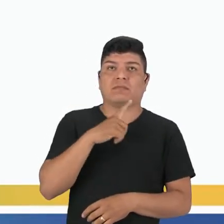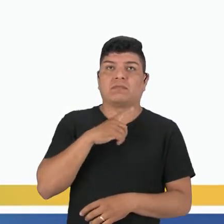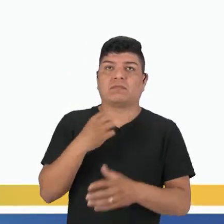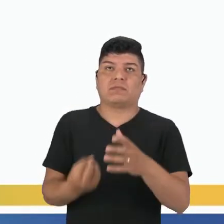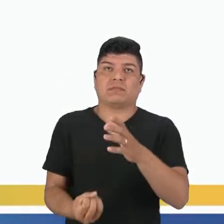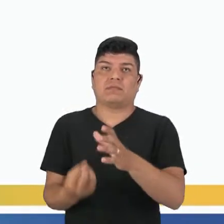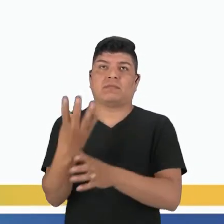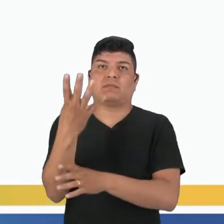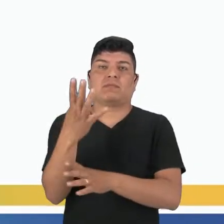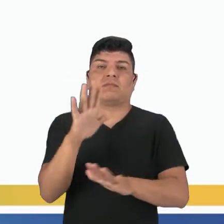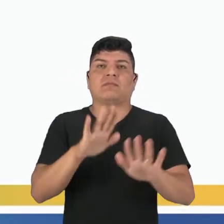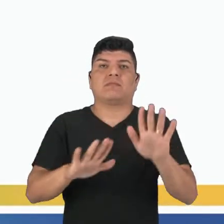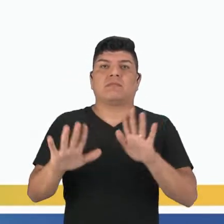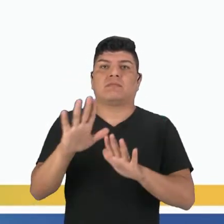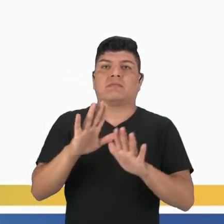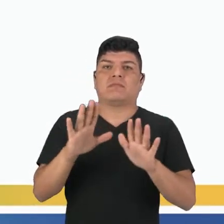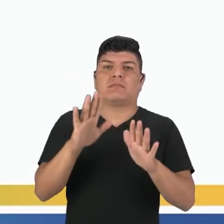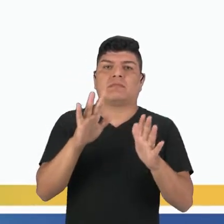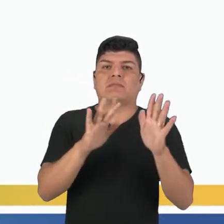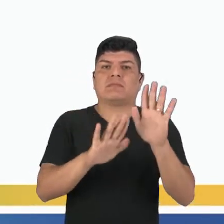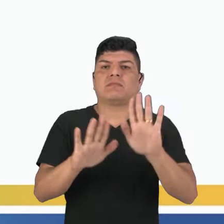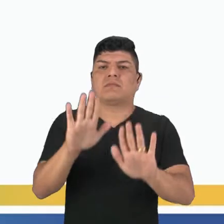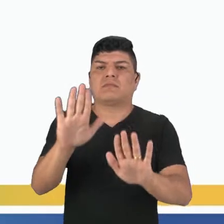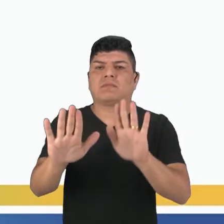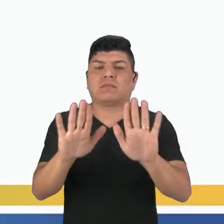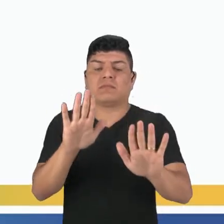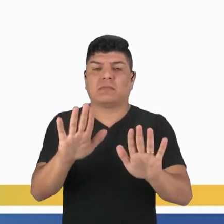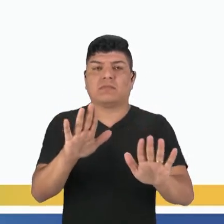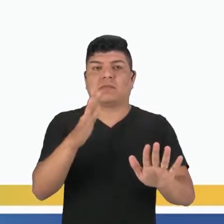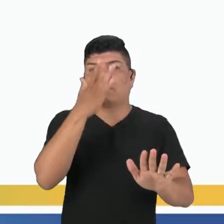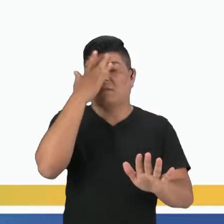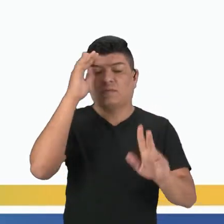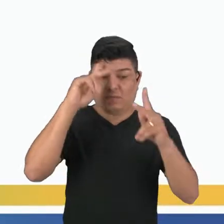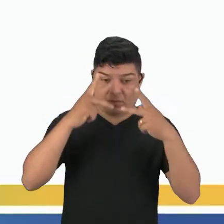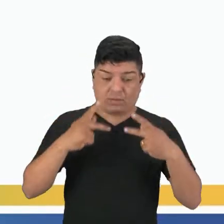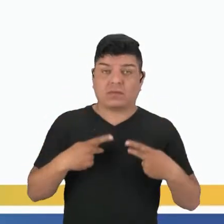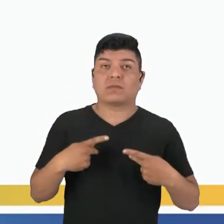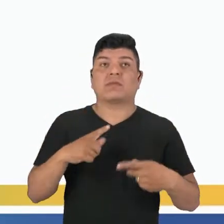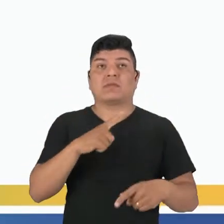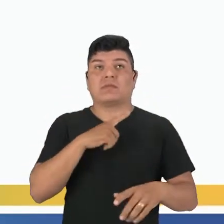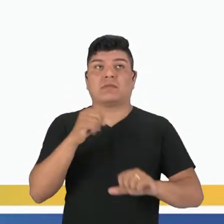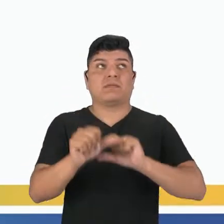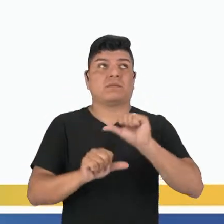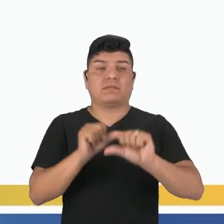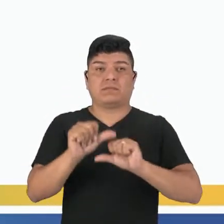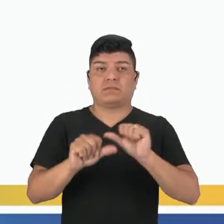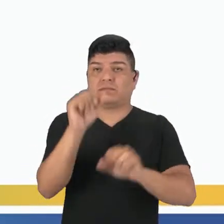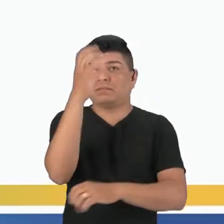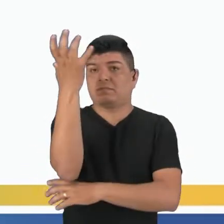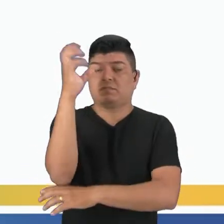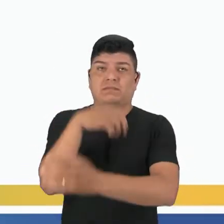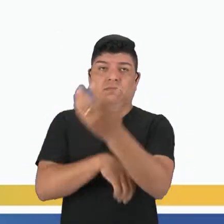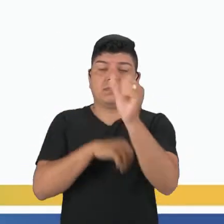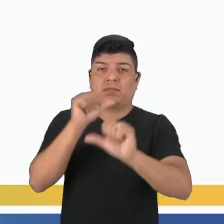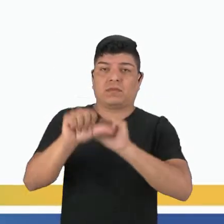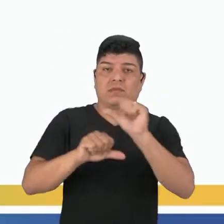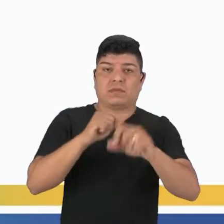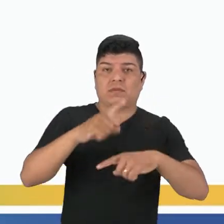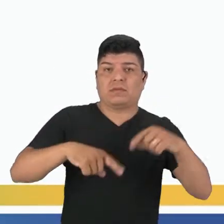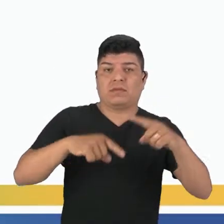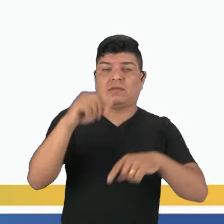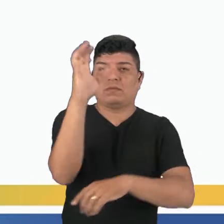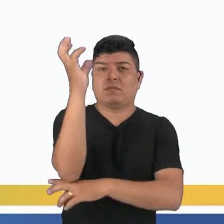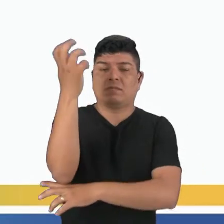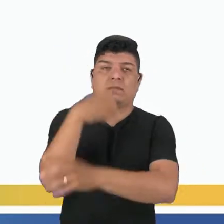uma origem, forma e textura. O ser humano também é o agente transformador da natureza. Ele modifica os materiais